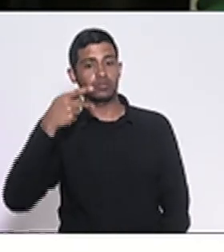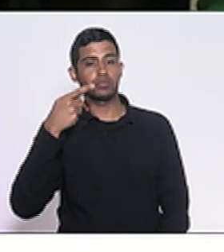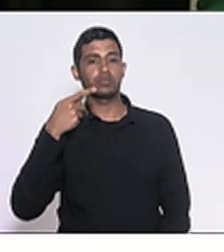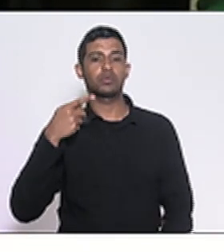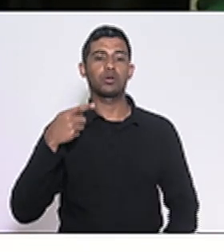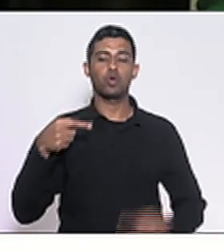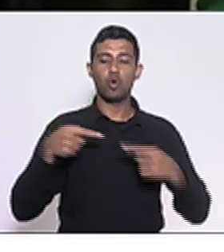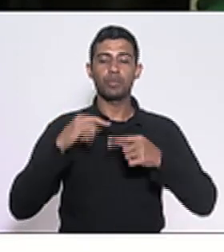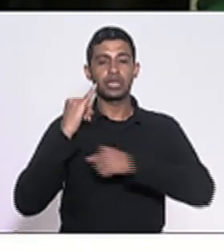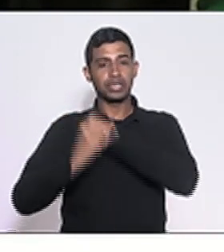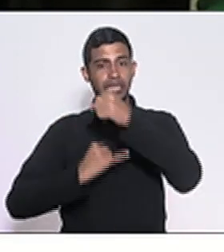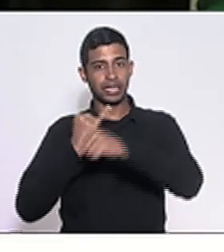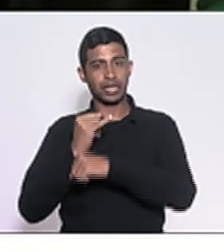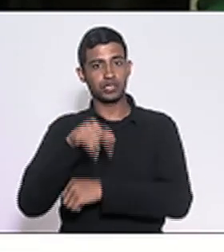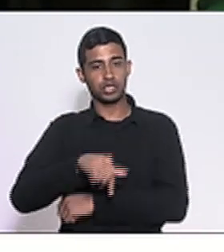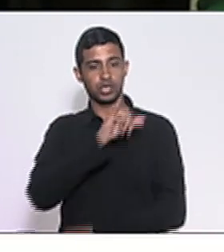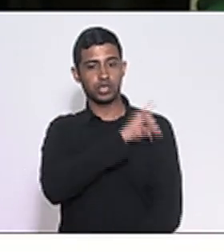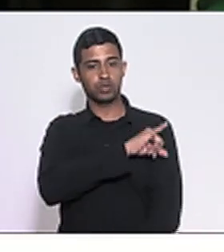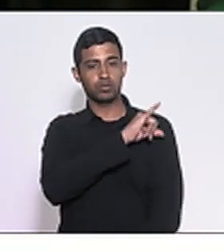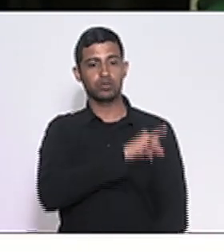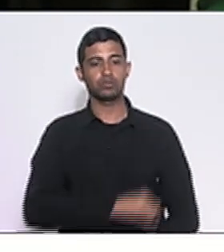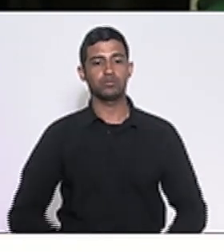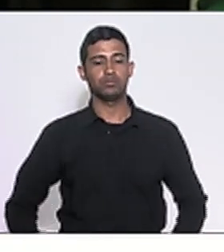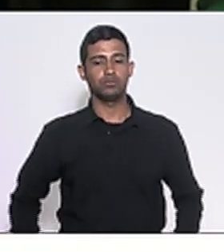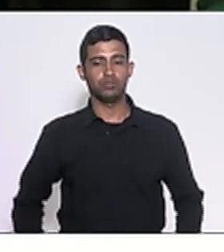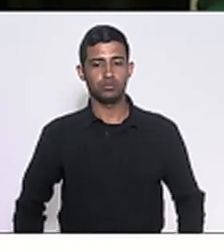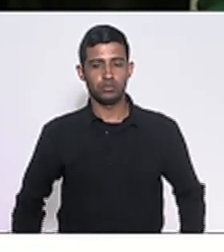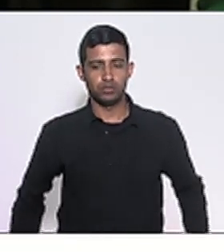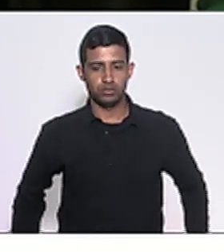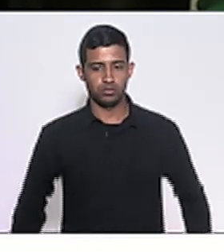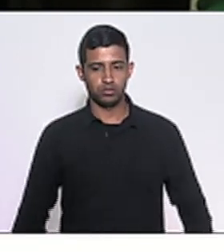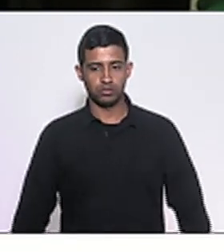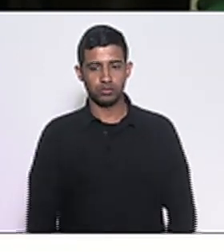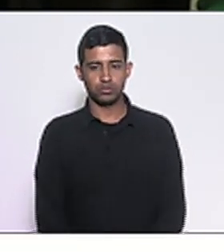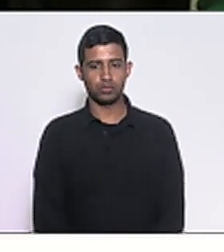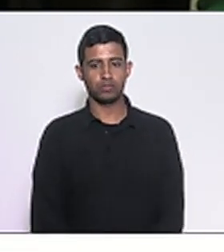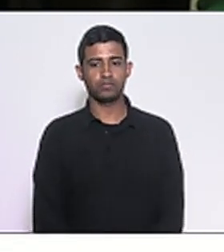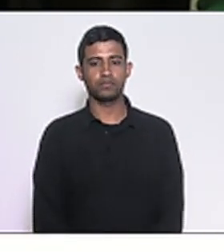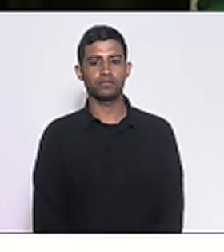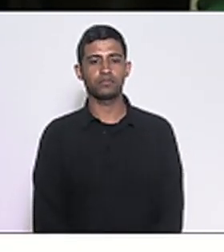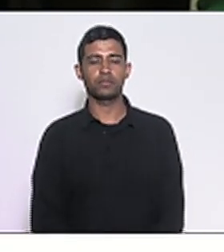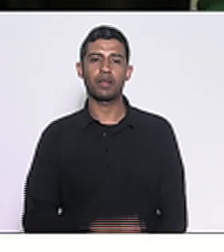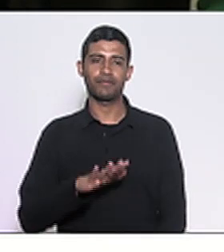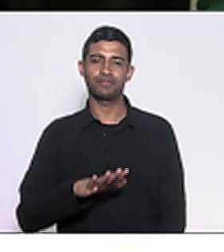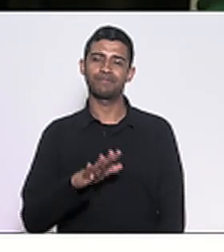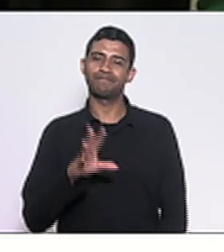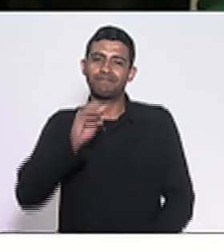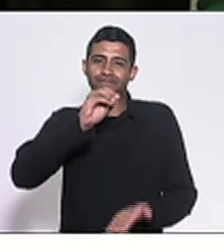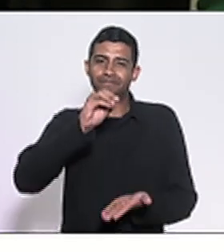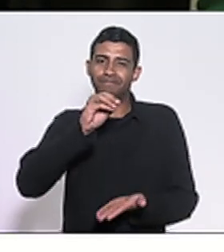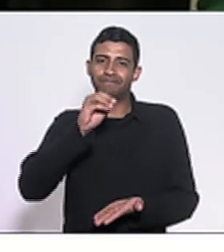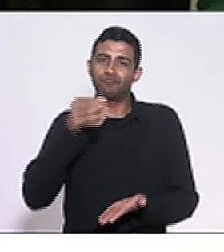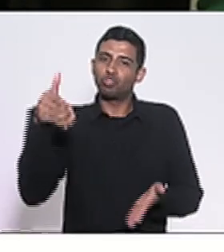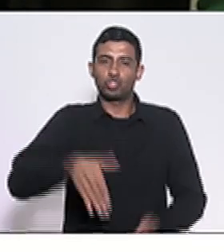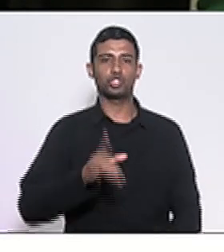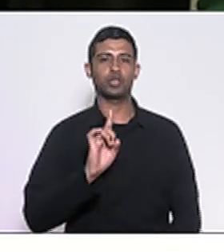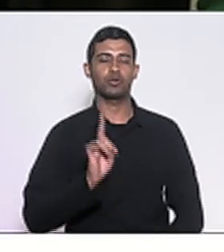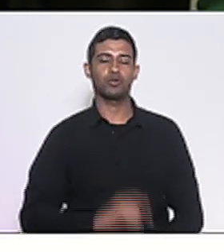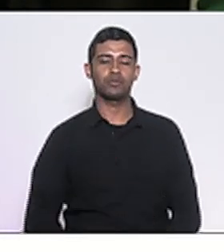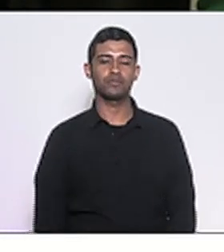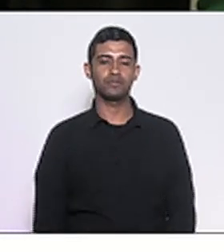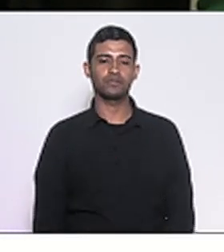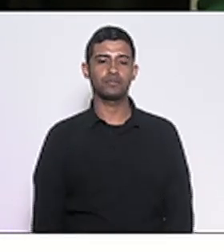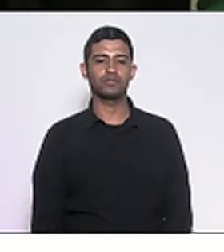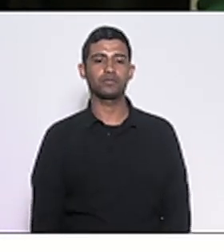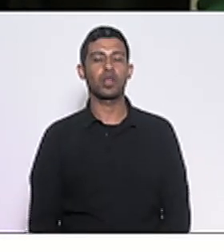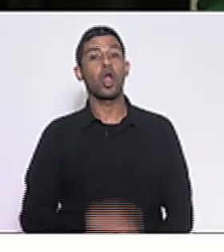no Rio de Janeiro, que ainda, salvo engano, não se faz presente, essa representação. Eu